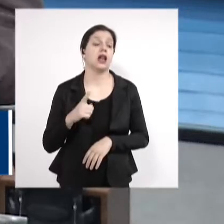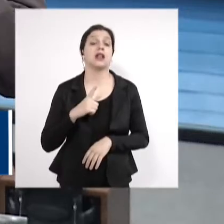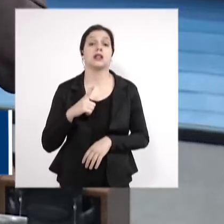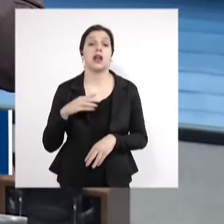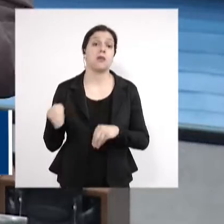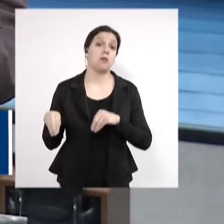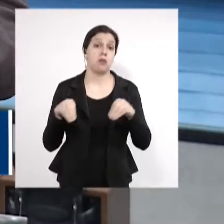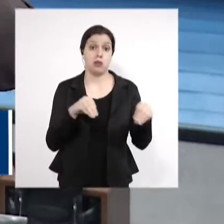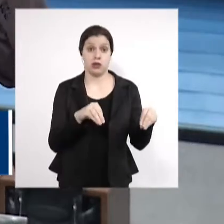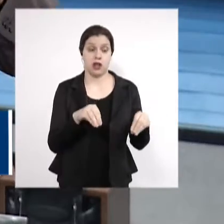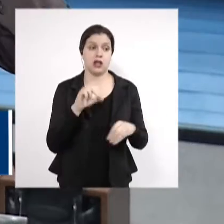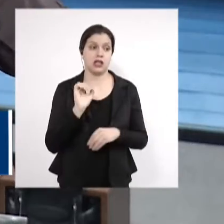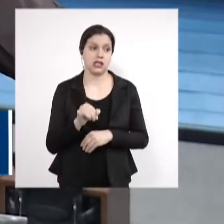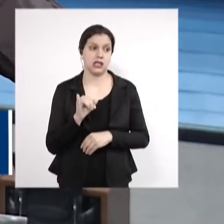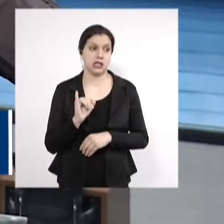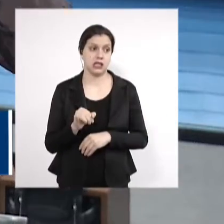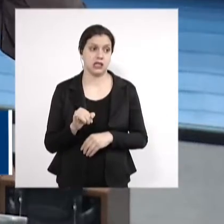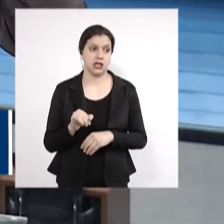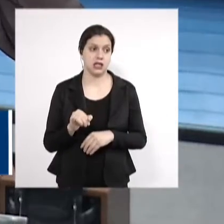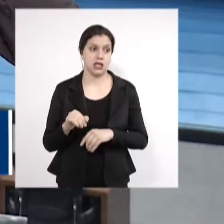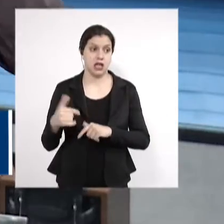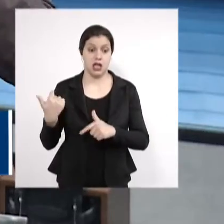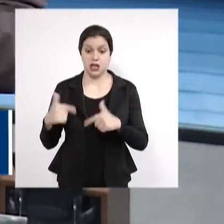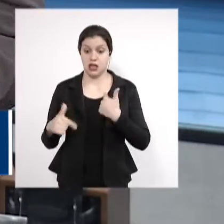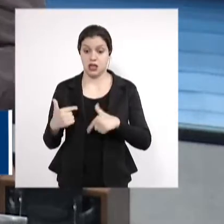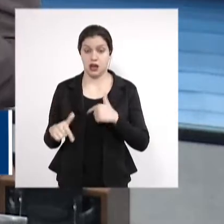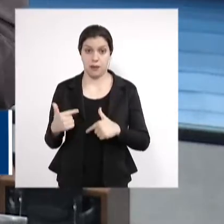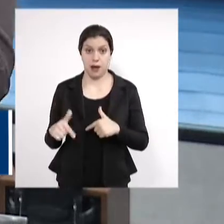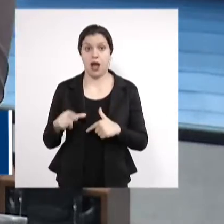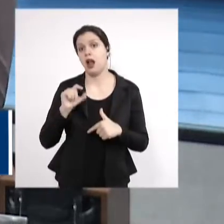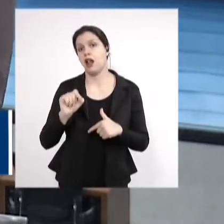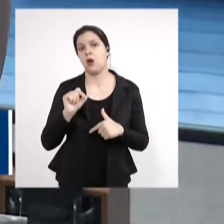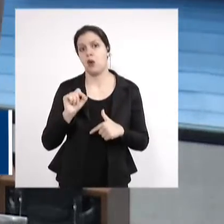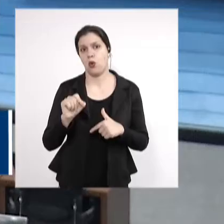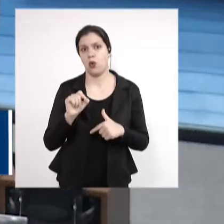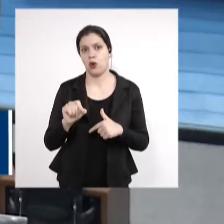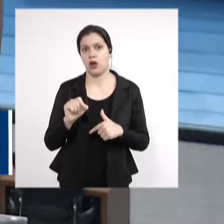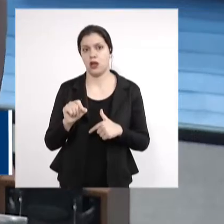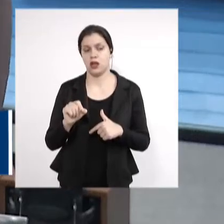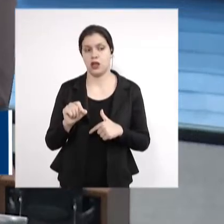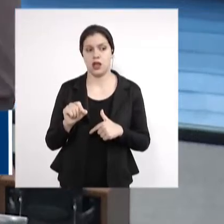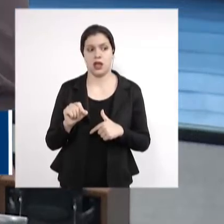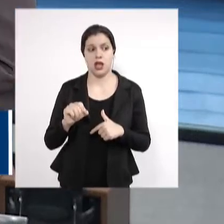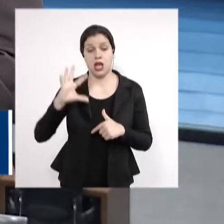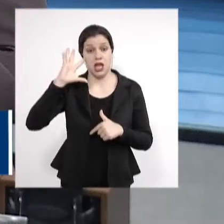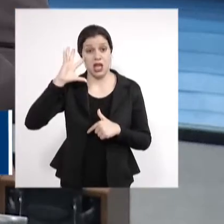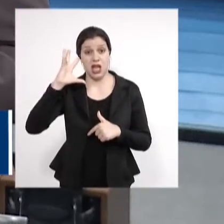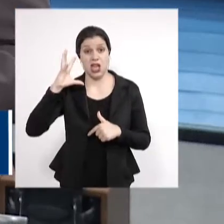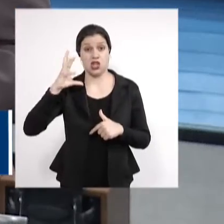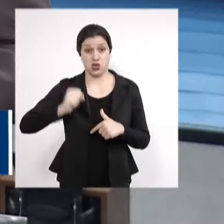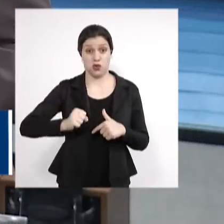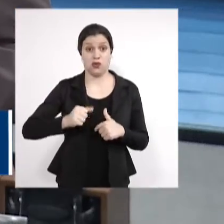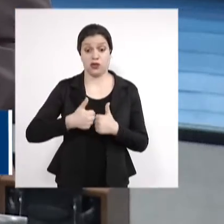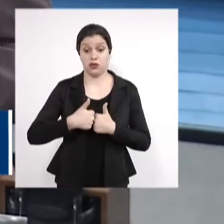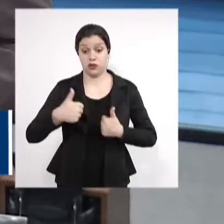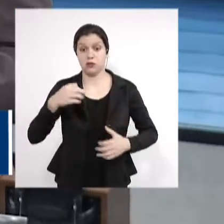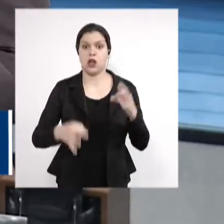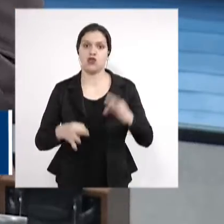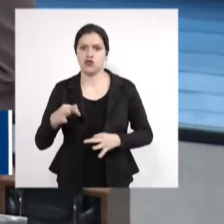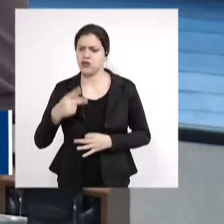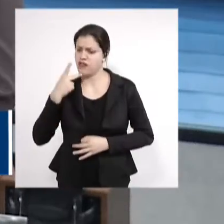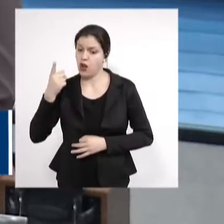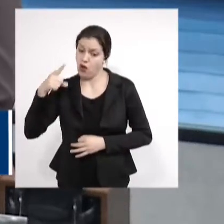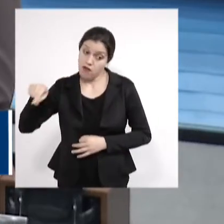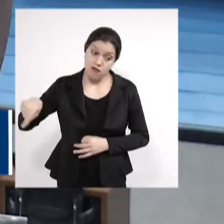Quem foi removido de onde trabalha compulsoriamente, por decisão unilateral do Tribunal de Justiça. Essas